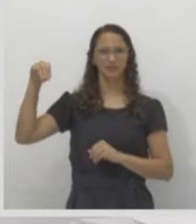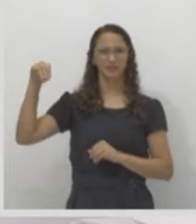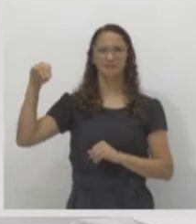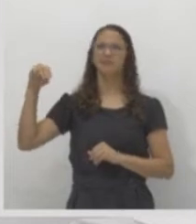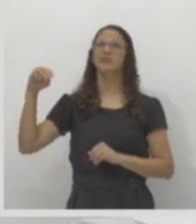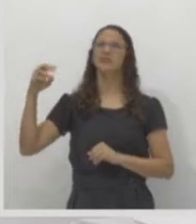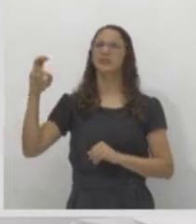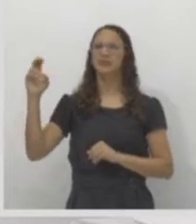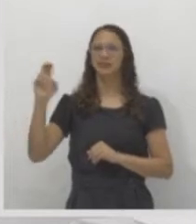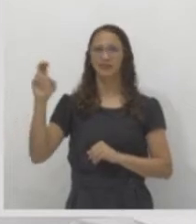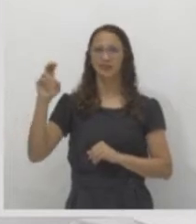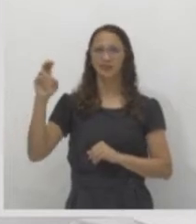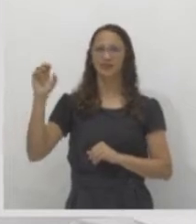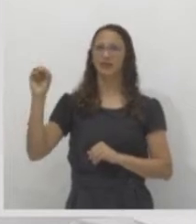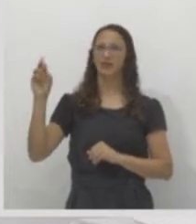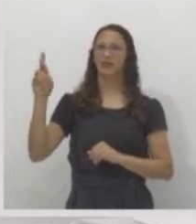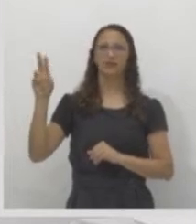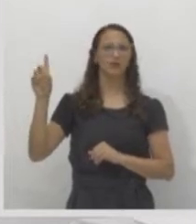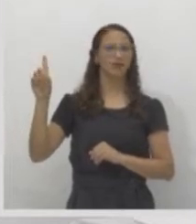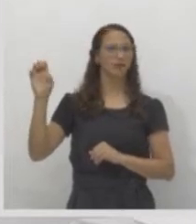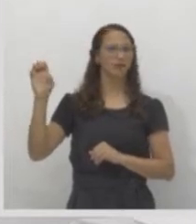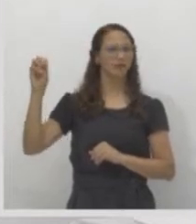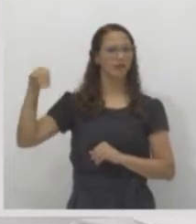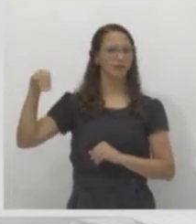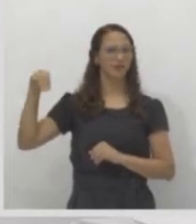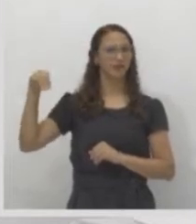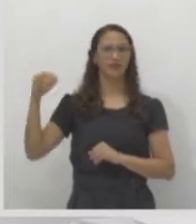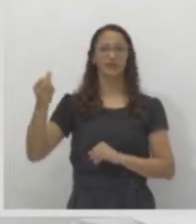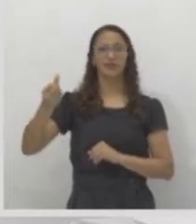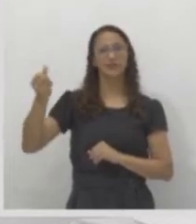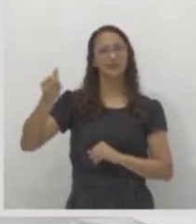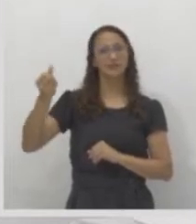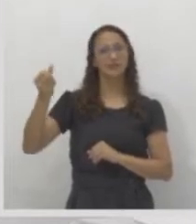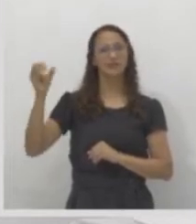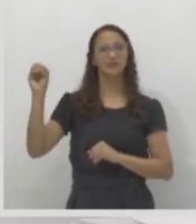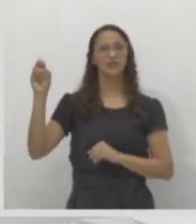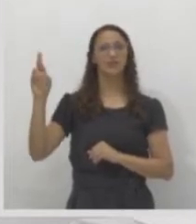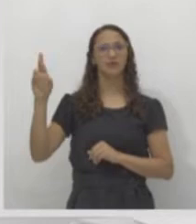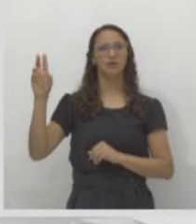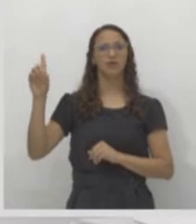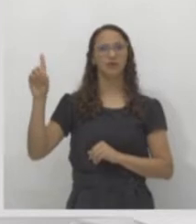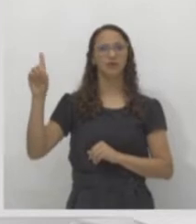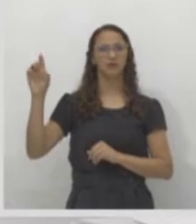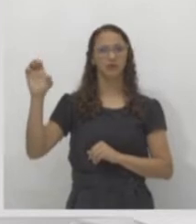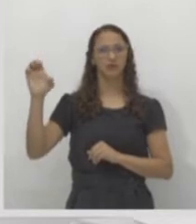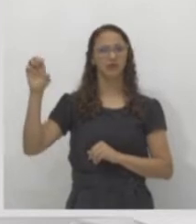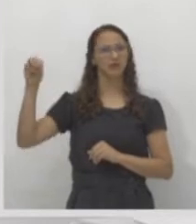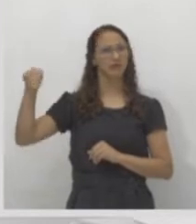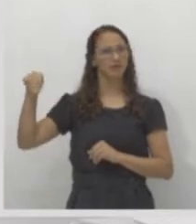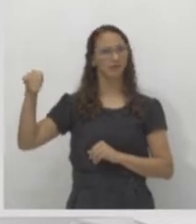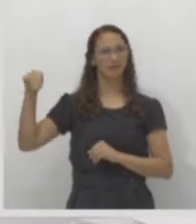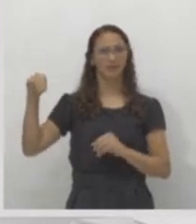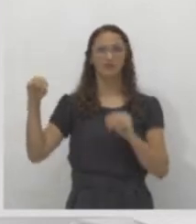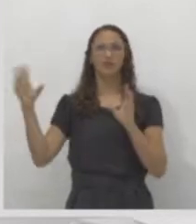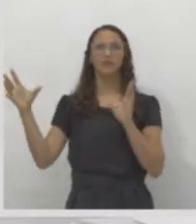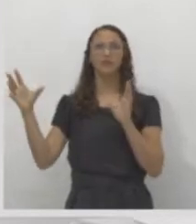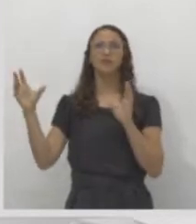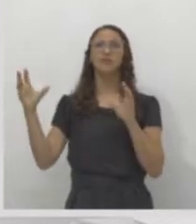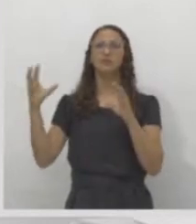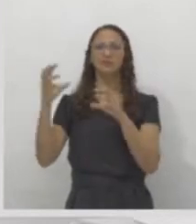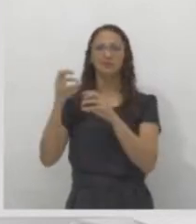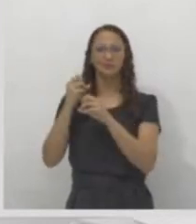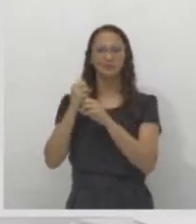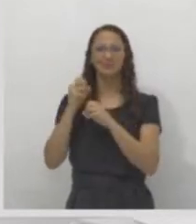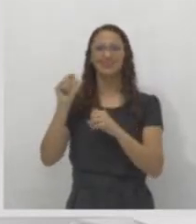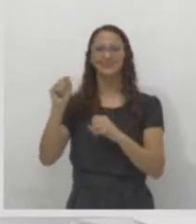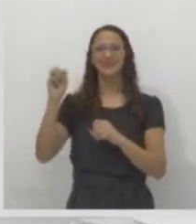a quinta ordem e a sexta ordem, formando, então, a classe dos